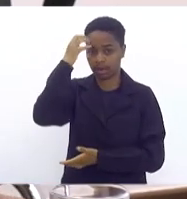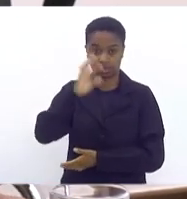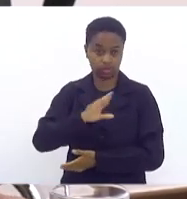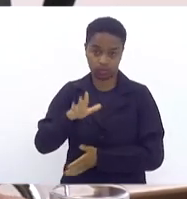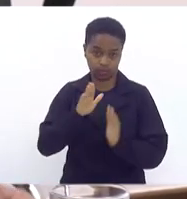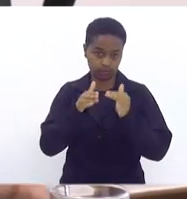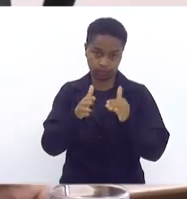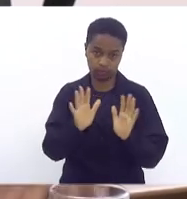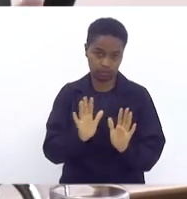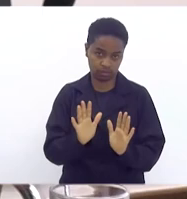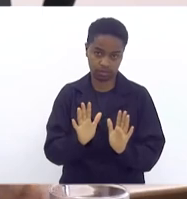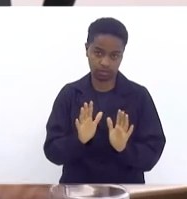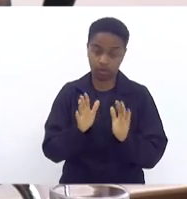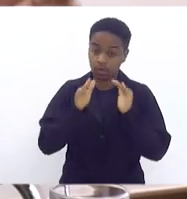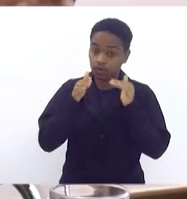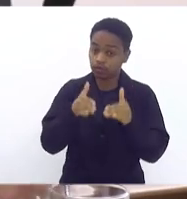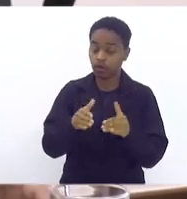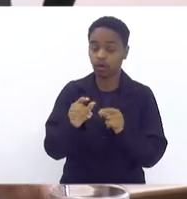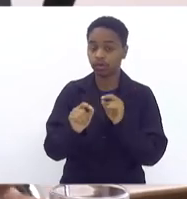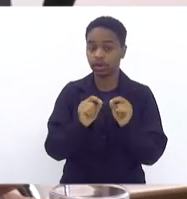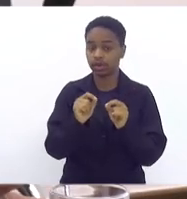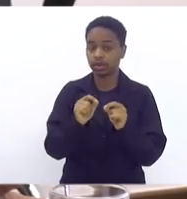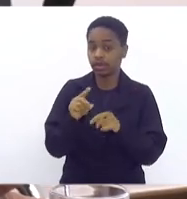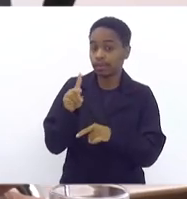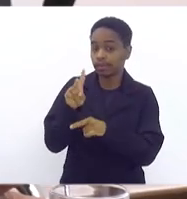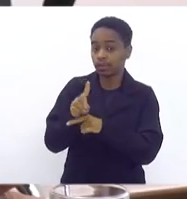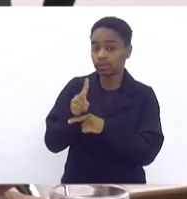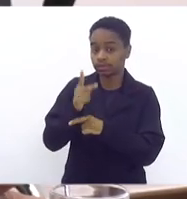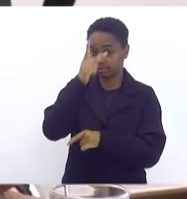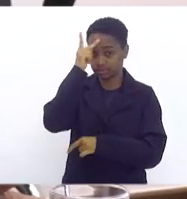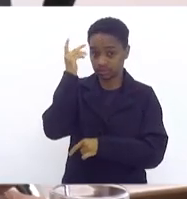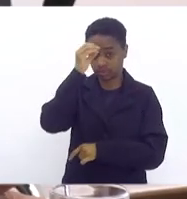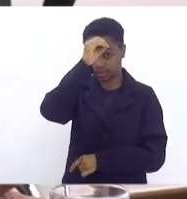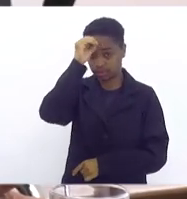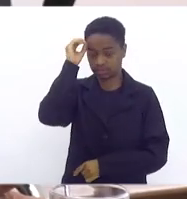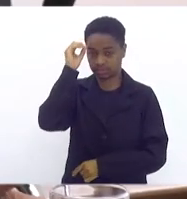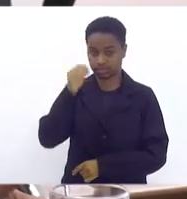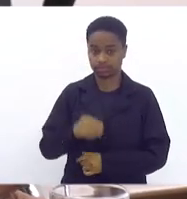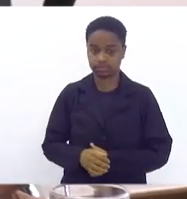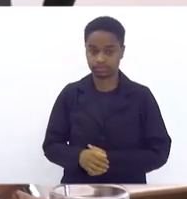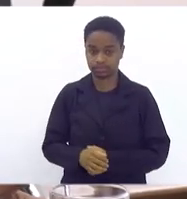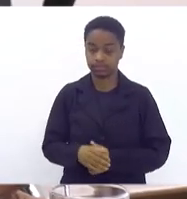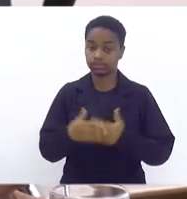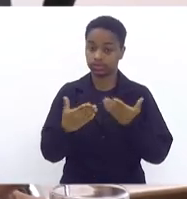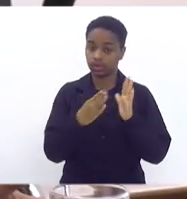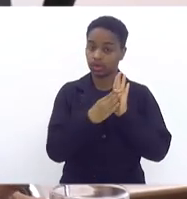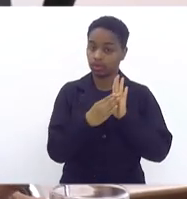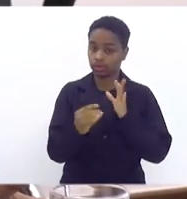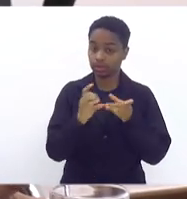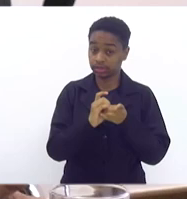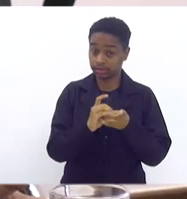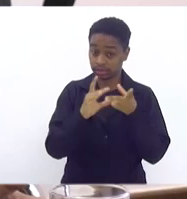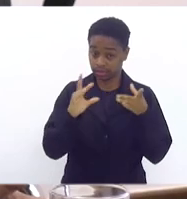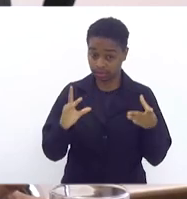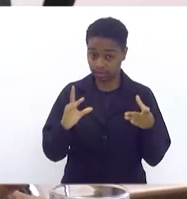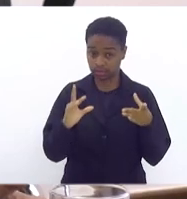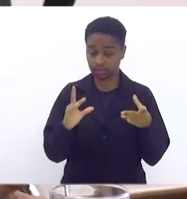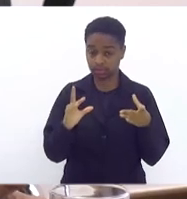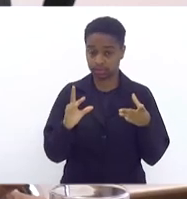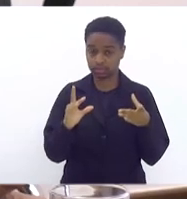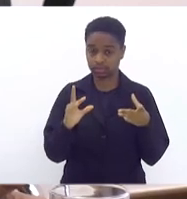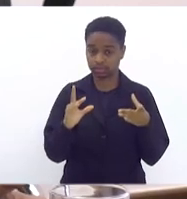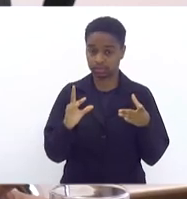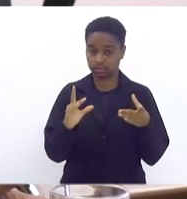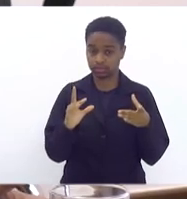Não é esse o foco é é preservar os inocentes o modelo democrático tem